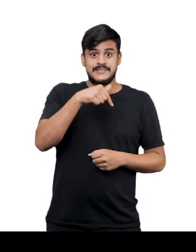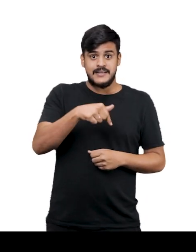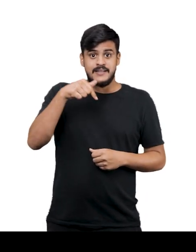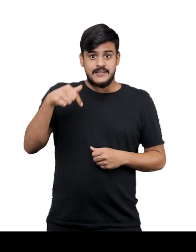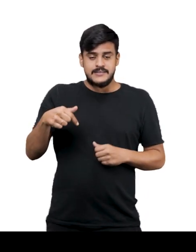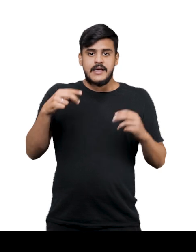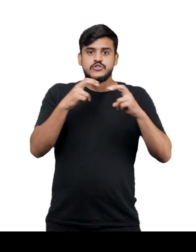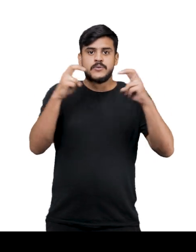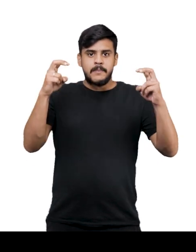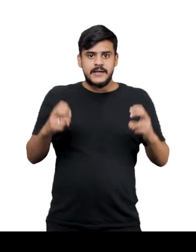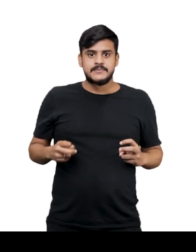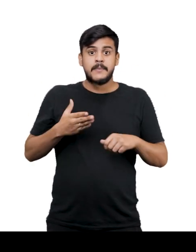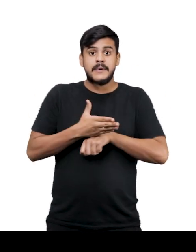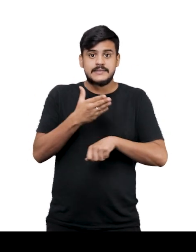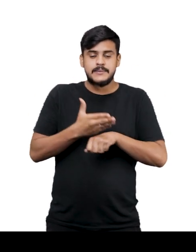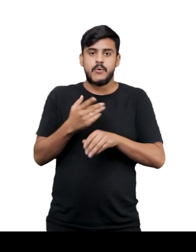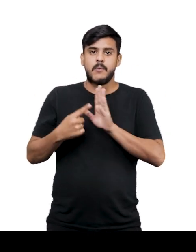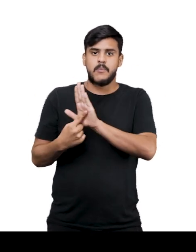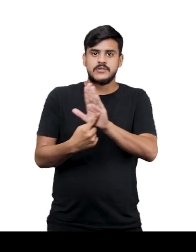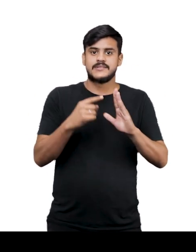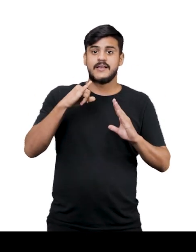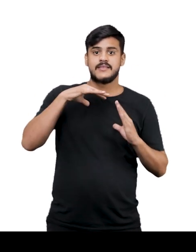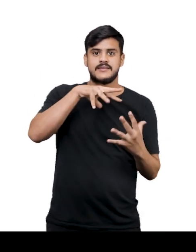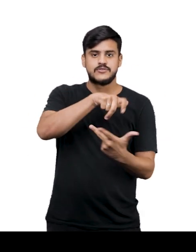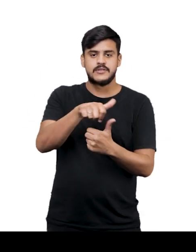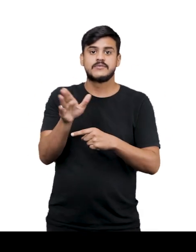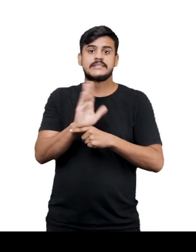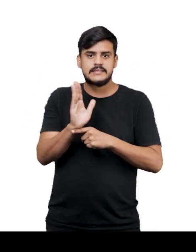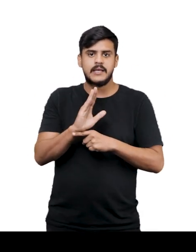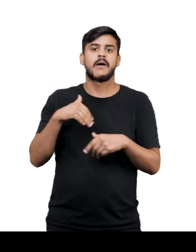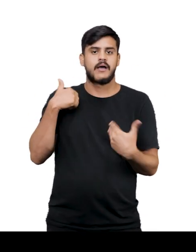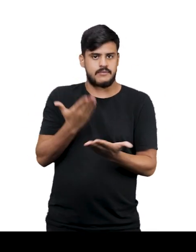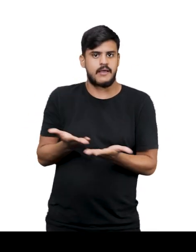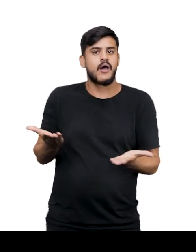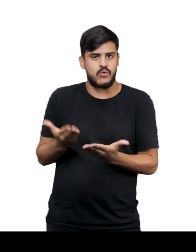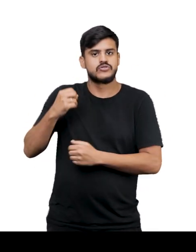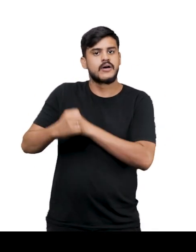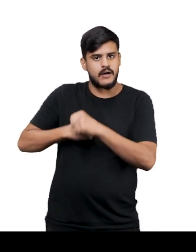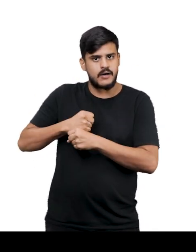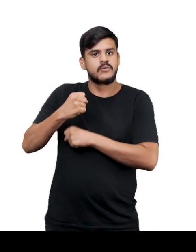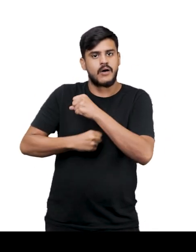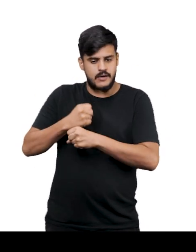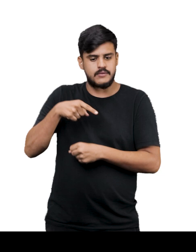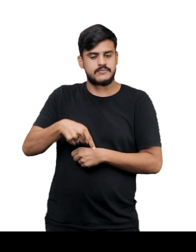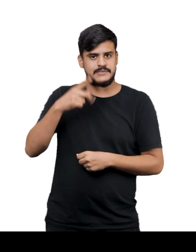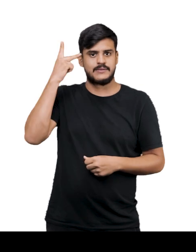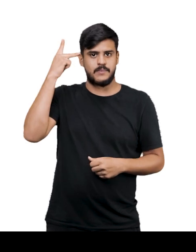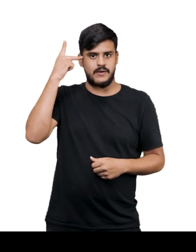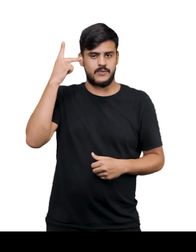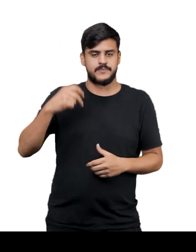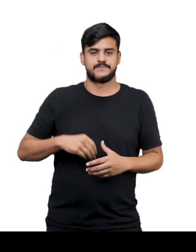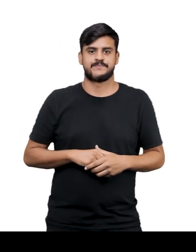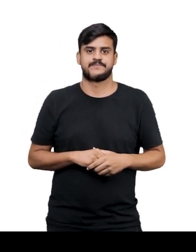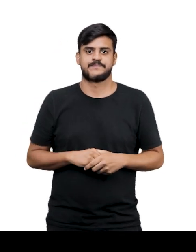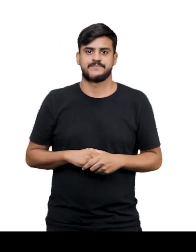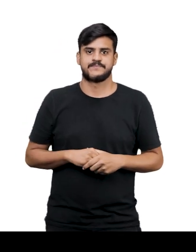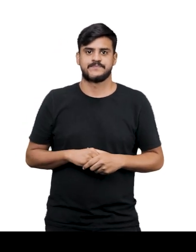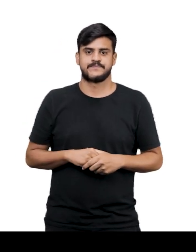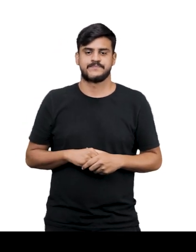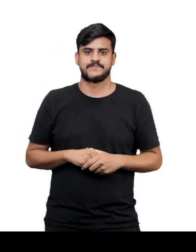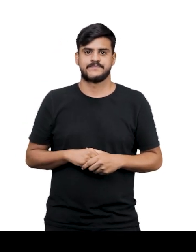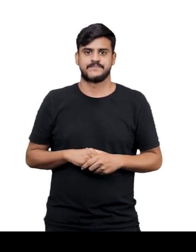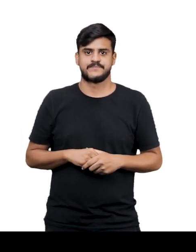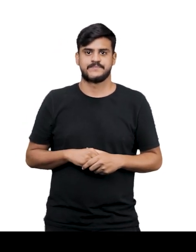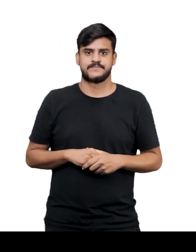1977, o MASP participou da criação da Mostra Internacional de Cinema, que ocorre até hoje anualmente em São